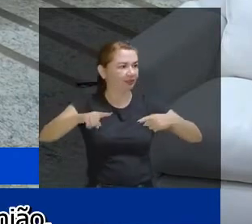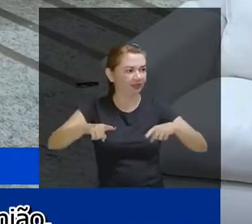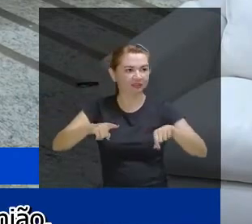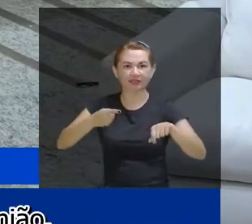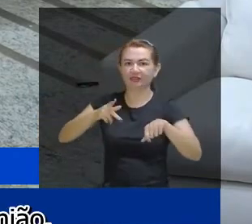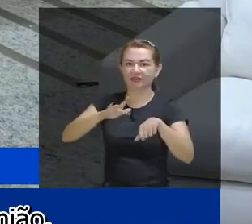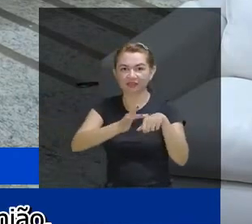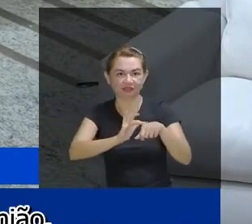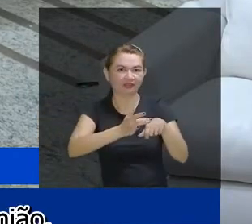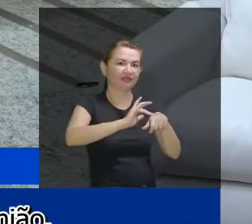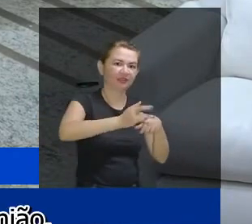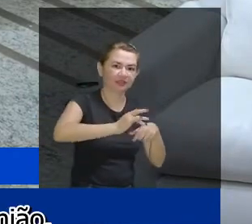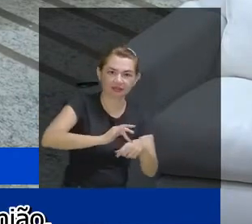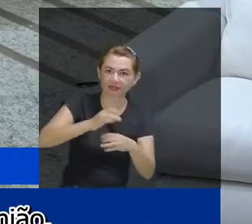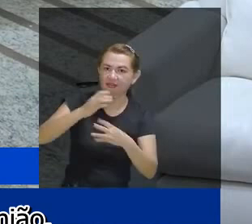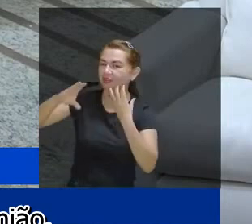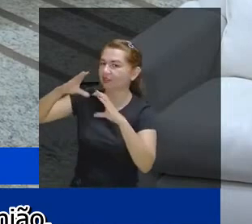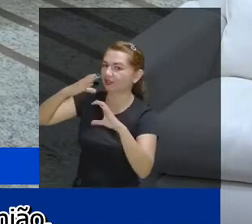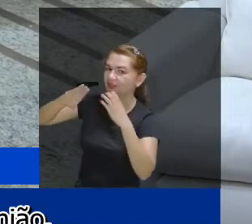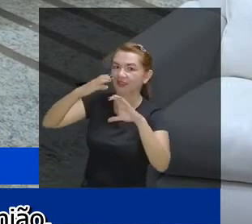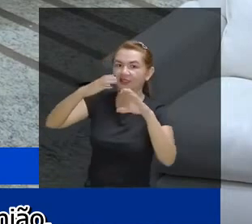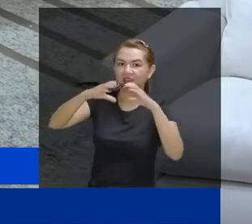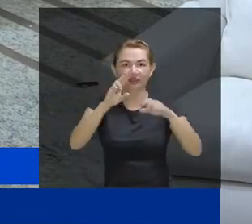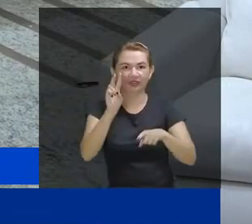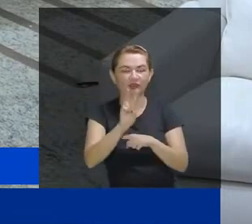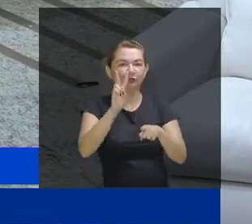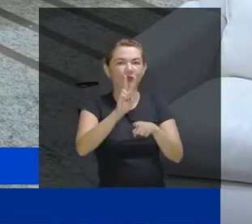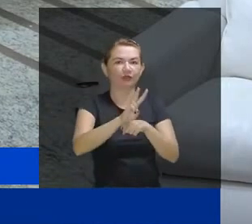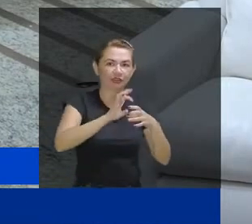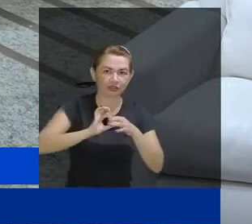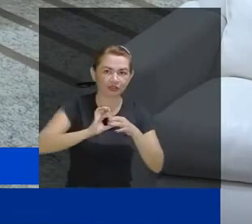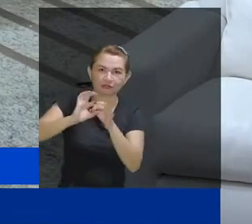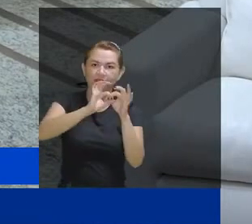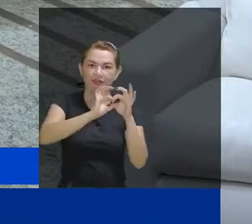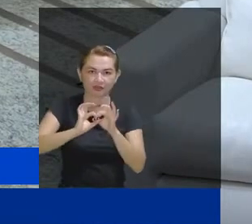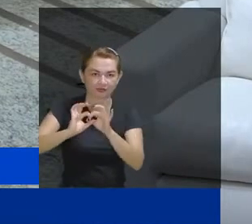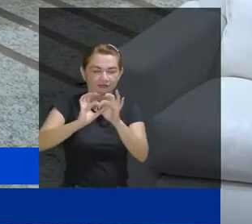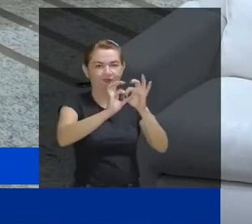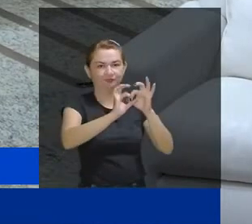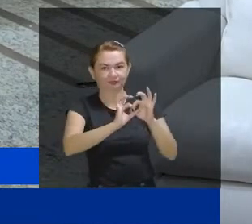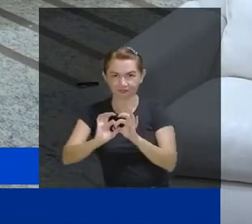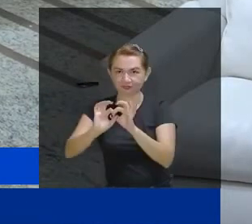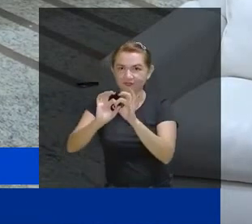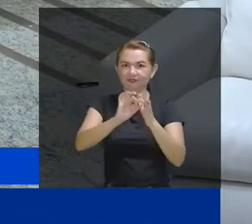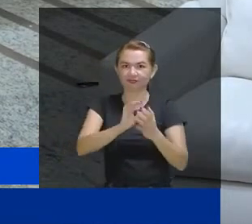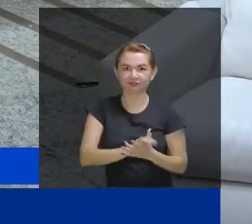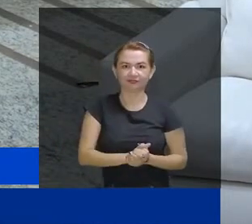cantando pra proteger nossa união.